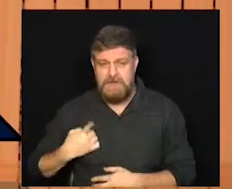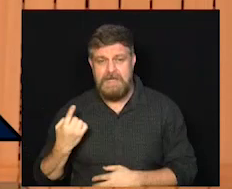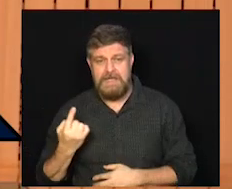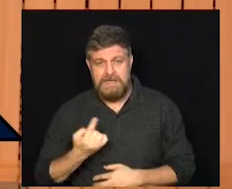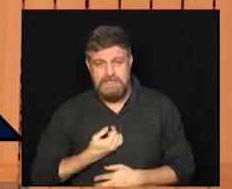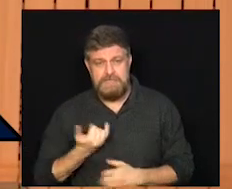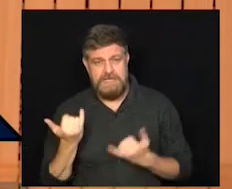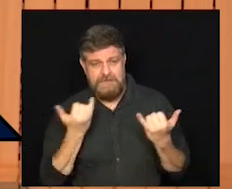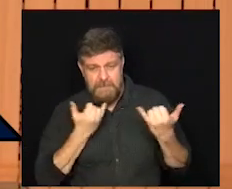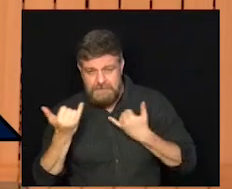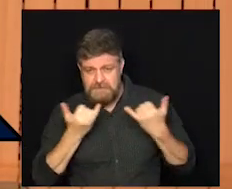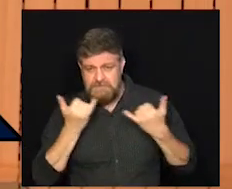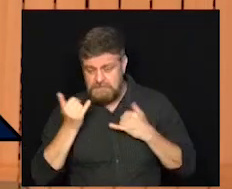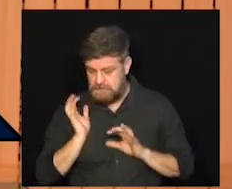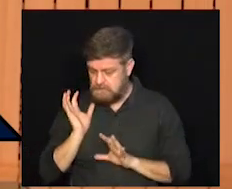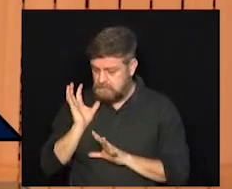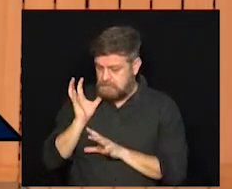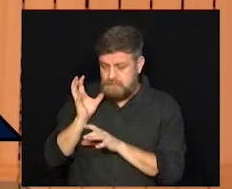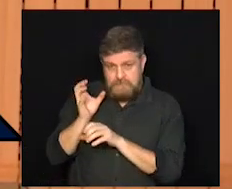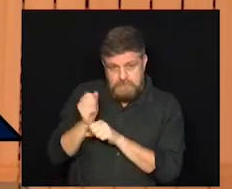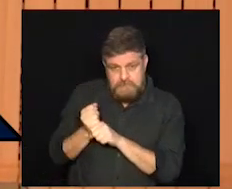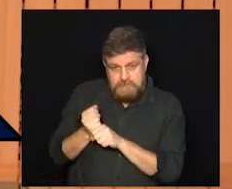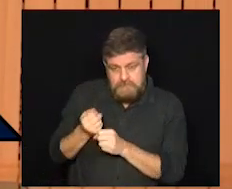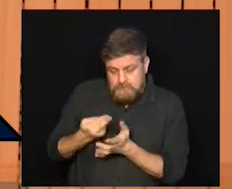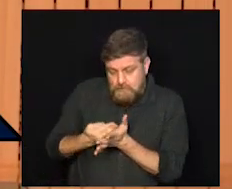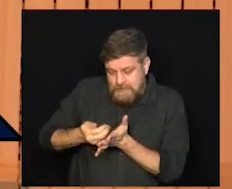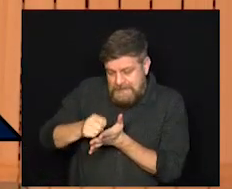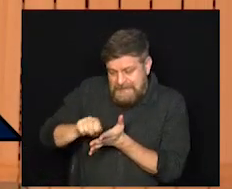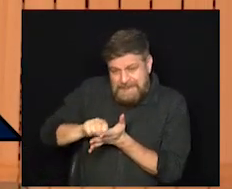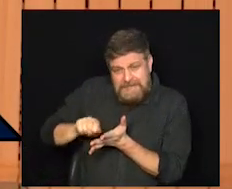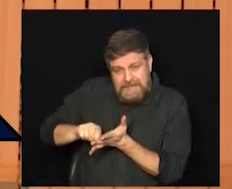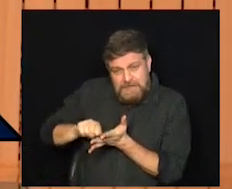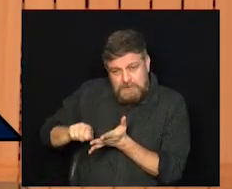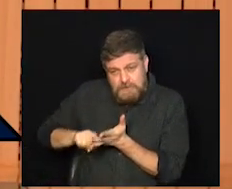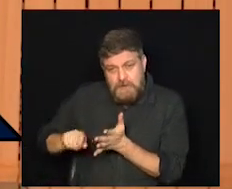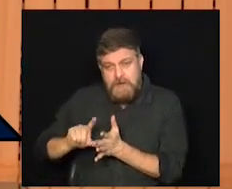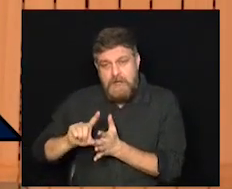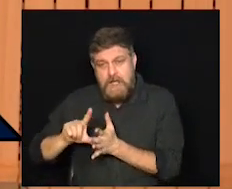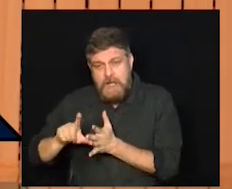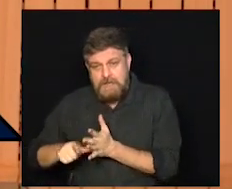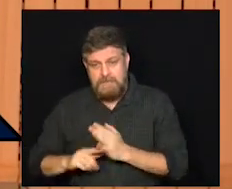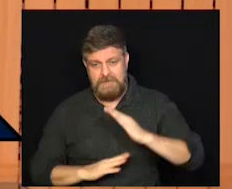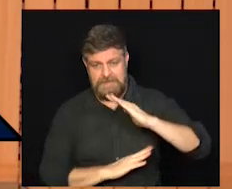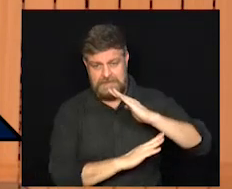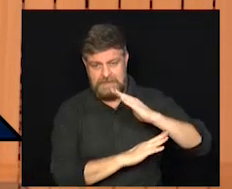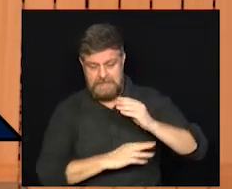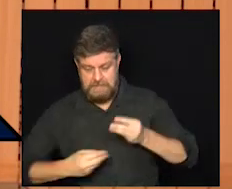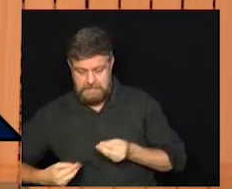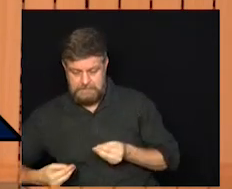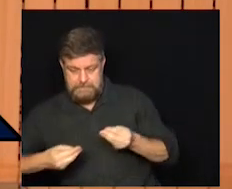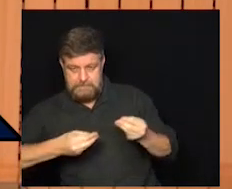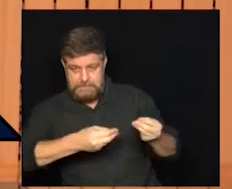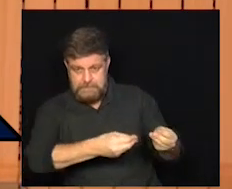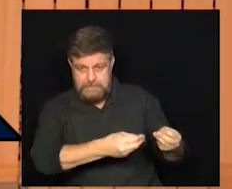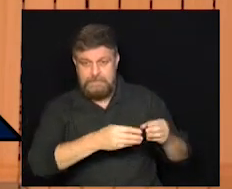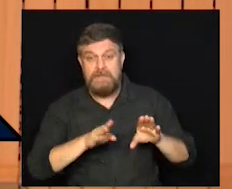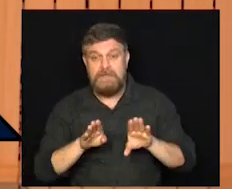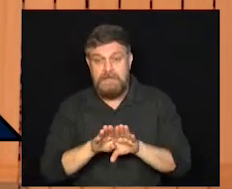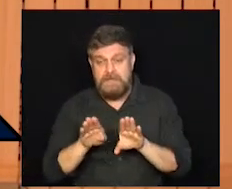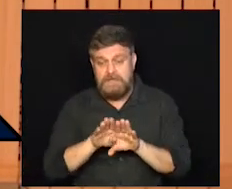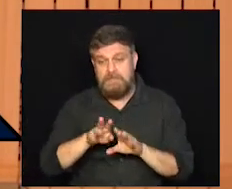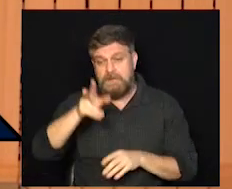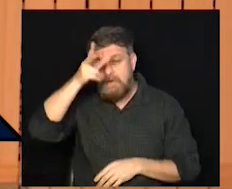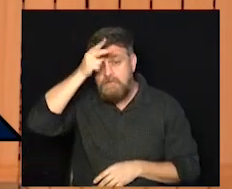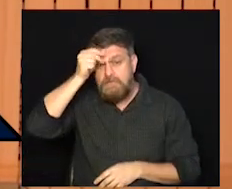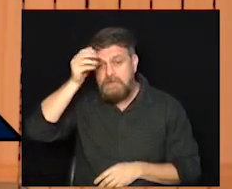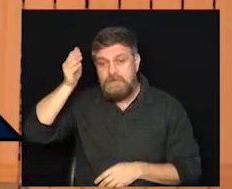informações, condensado num relatório, e este relatório ser apresentado a esta casa e também encaminhado ao prefeito